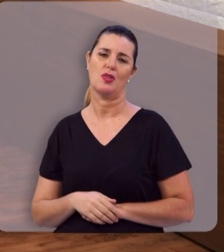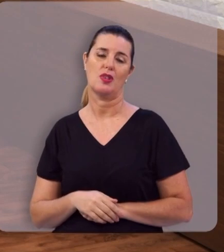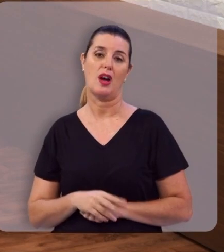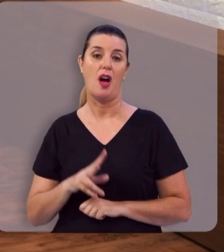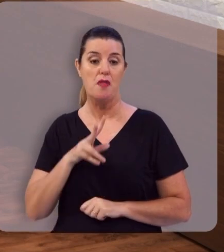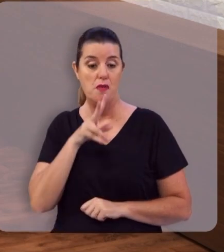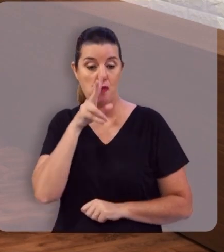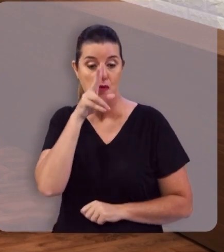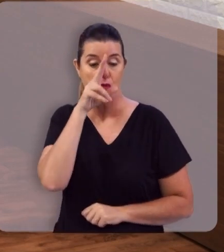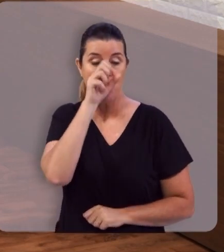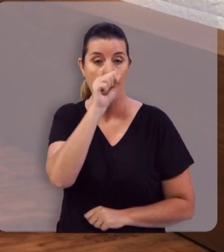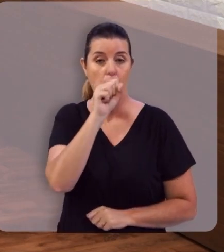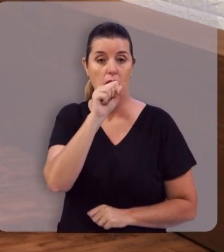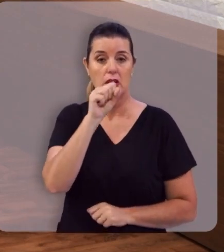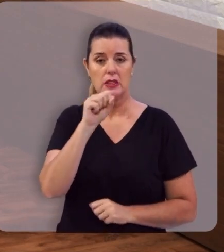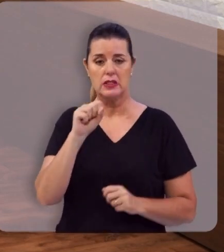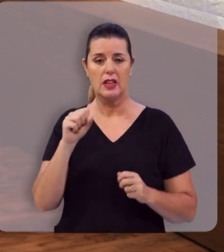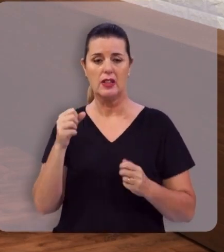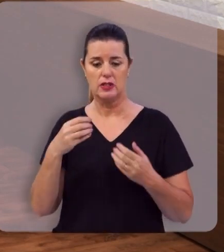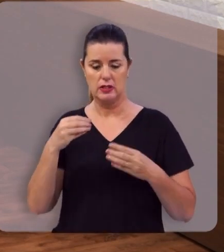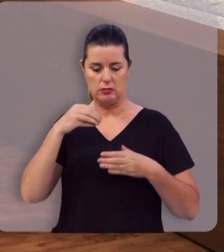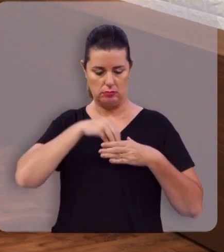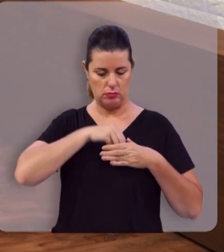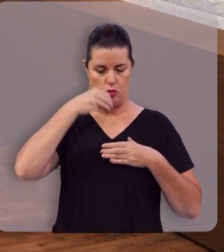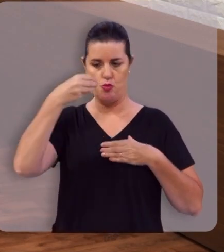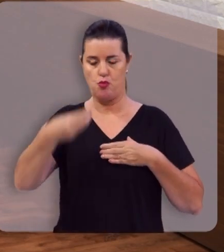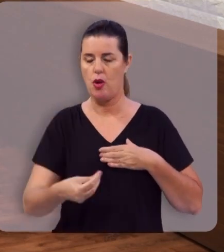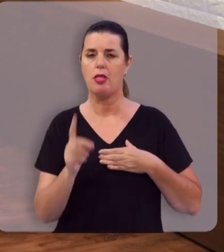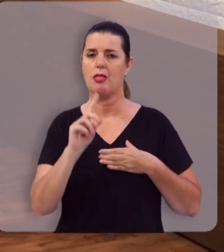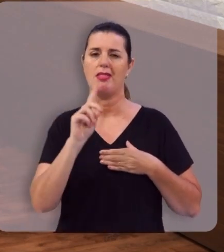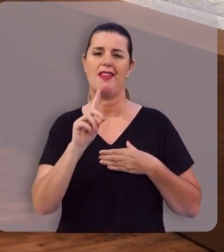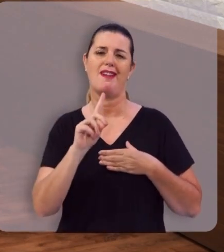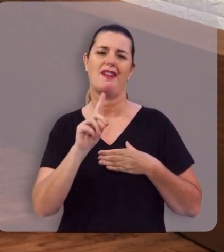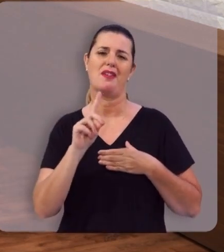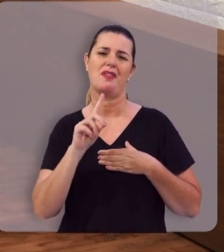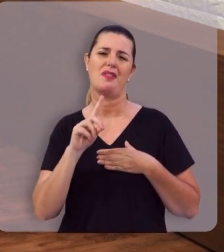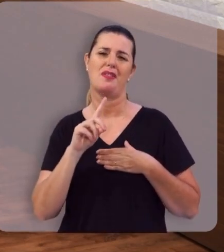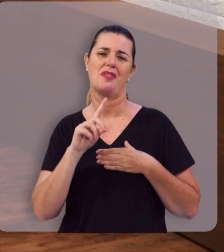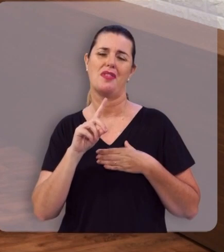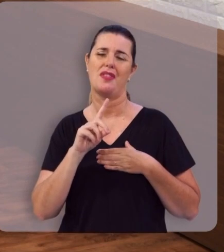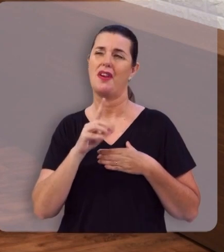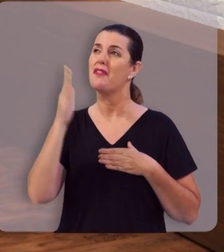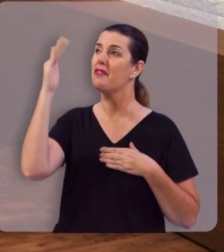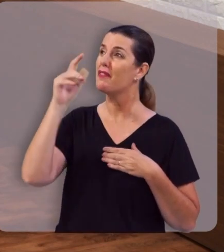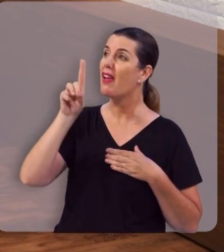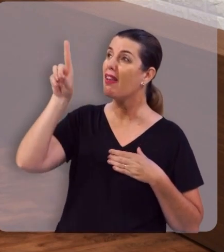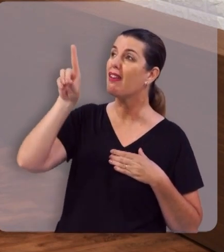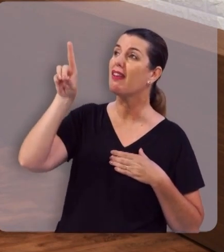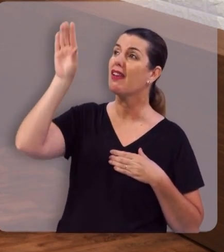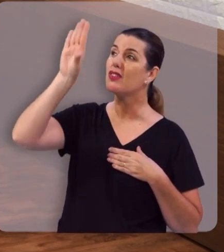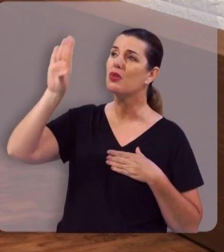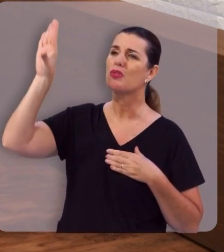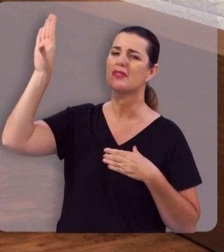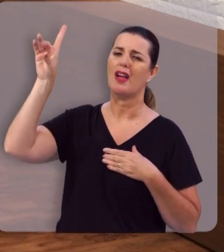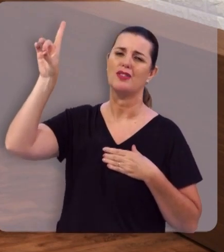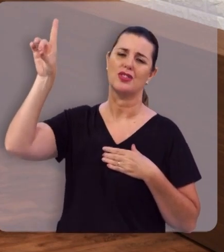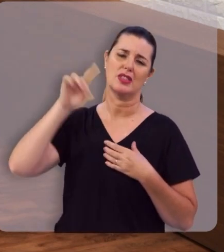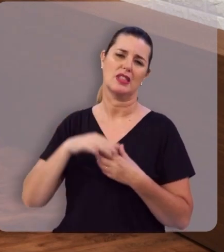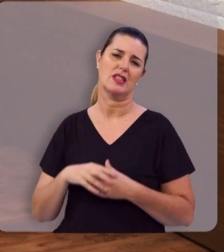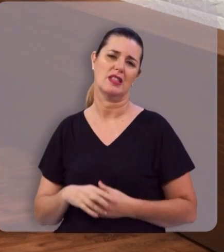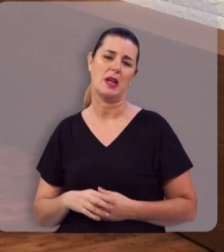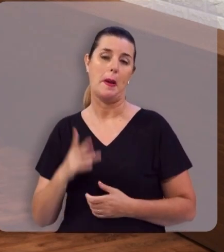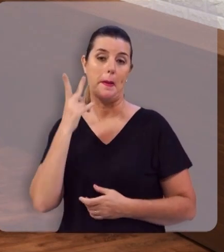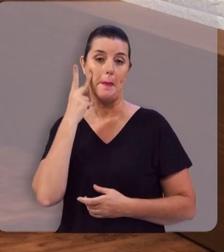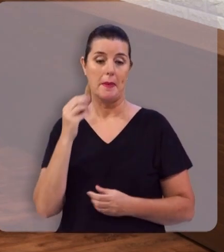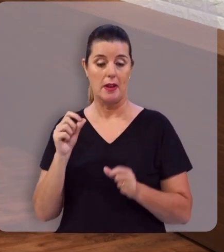A força não emana de dentro de você, não. Vem do alto, vem de cima, vem de